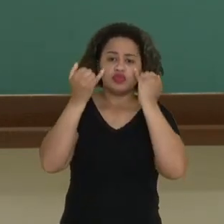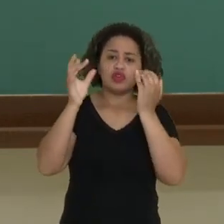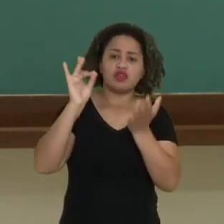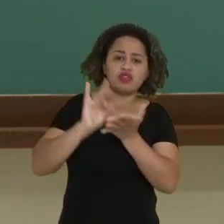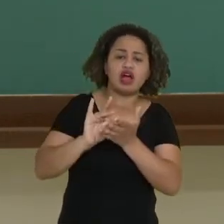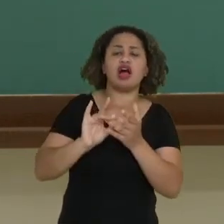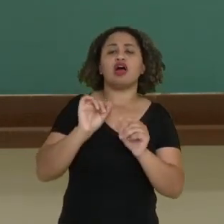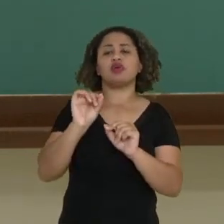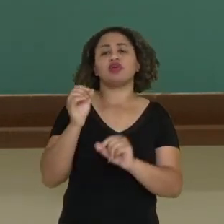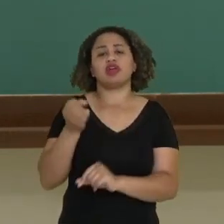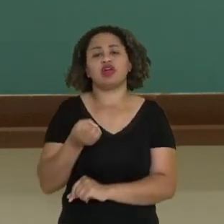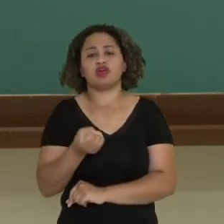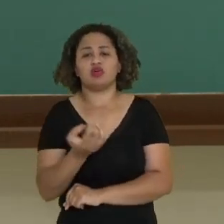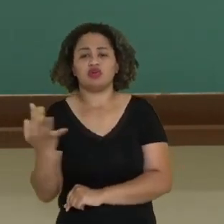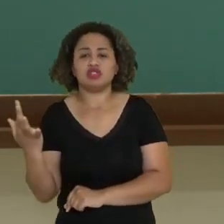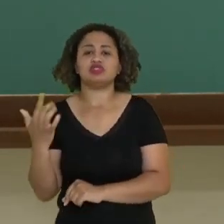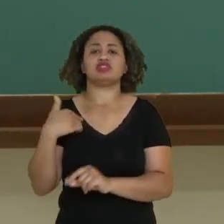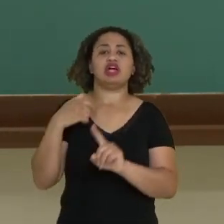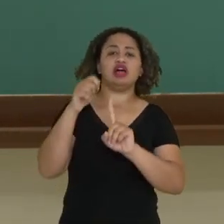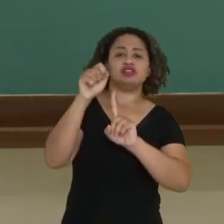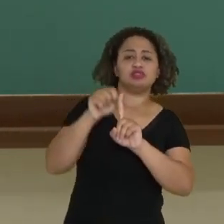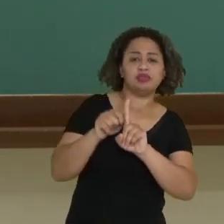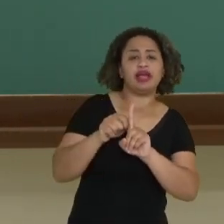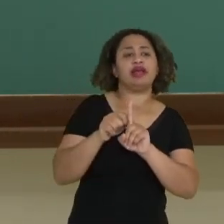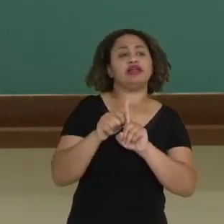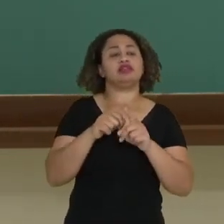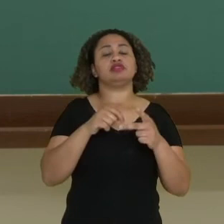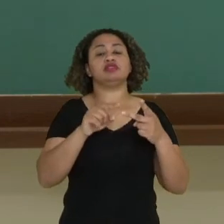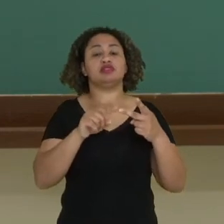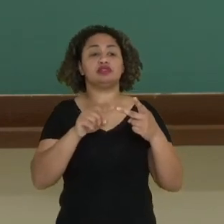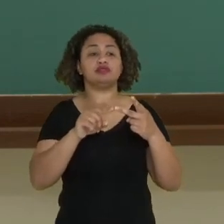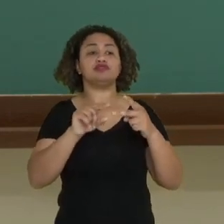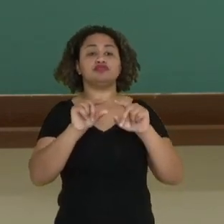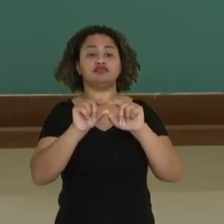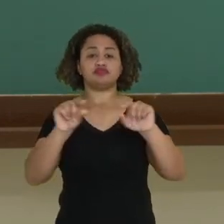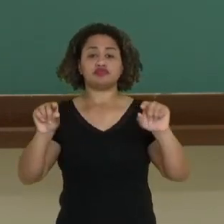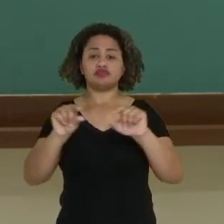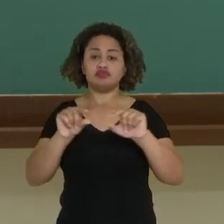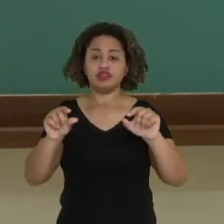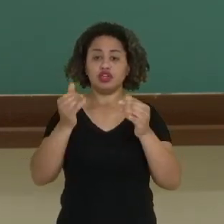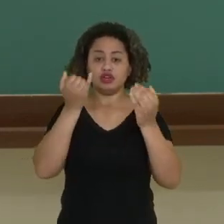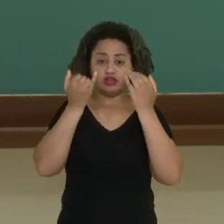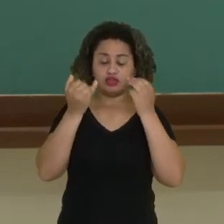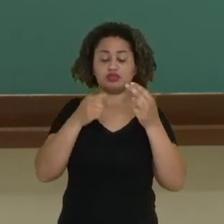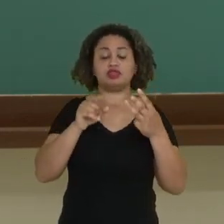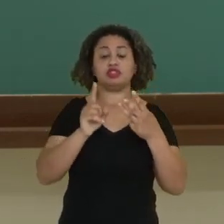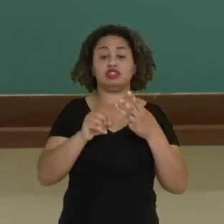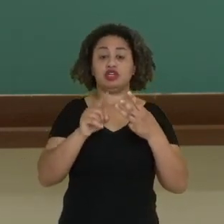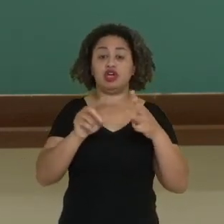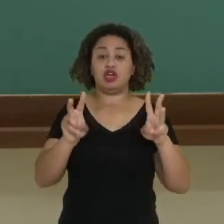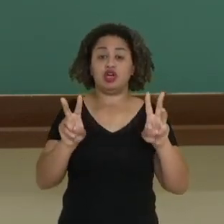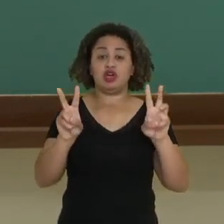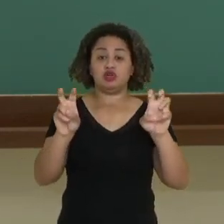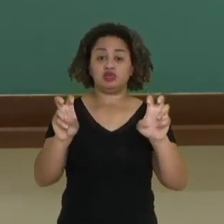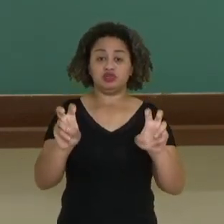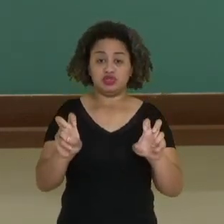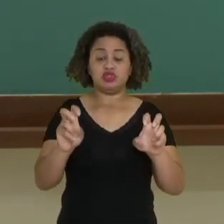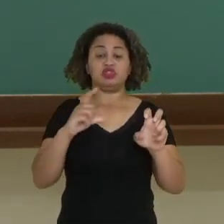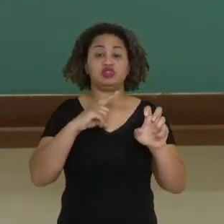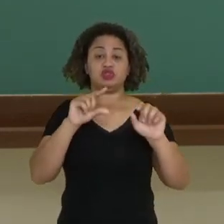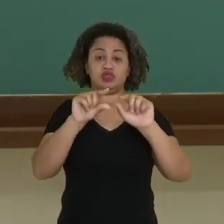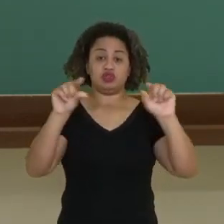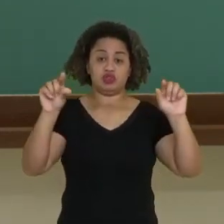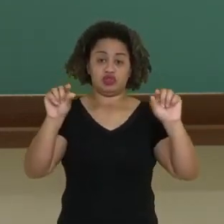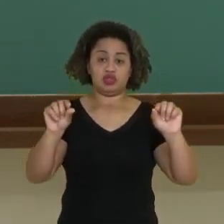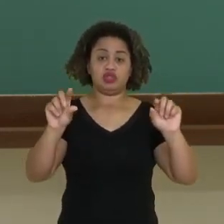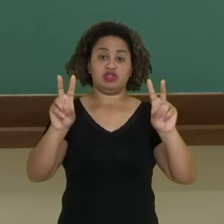como quantidade, mês, as legendas, né? Os títulos que o gráfico, o